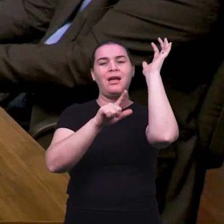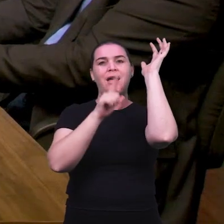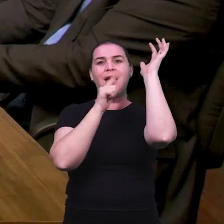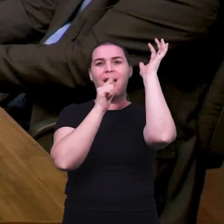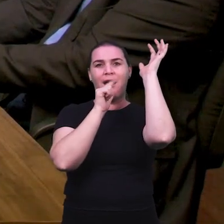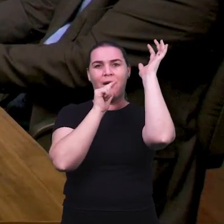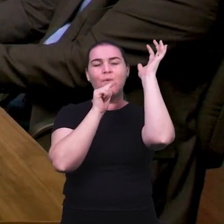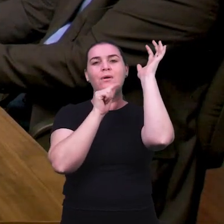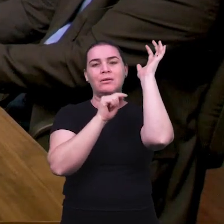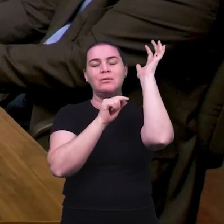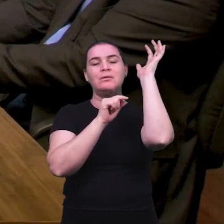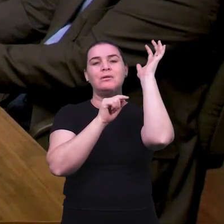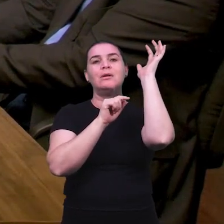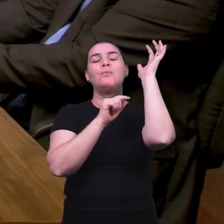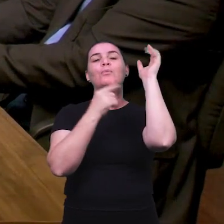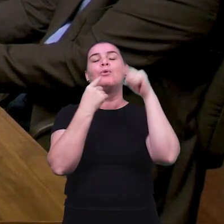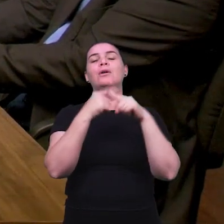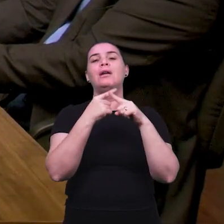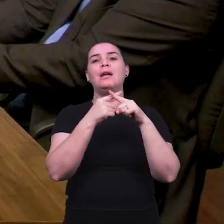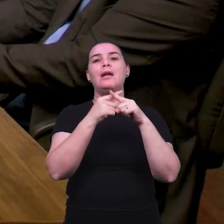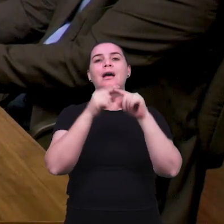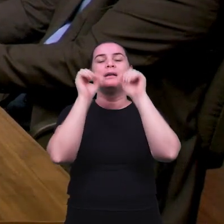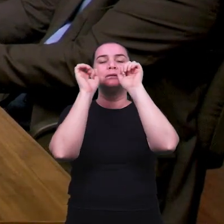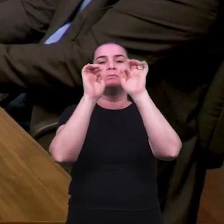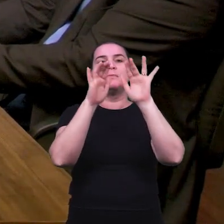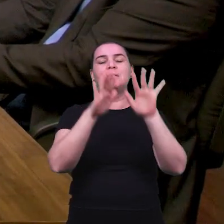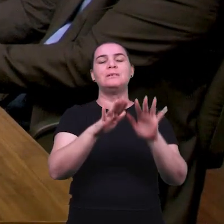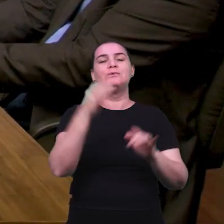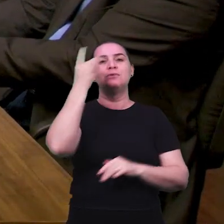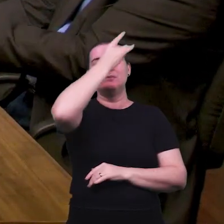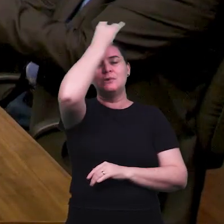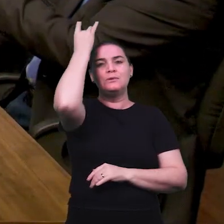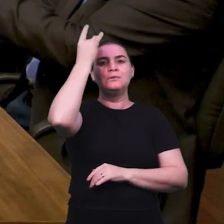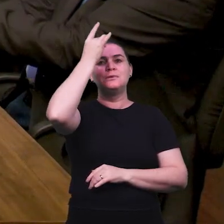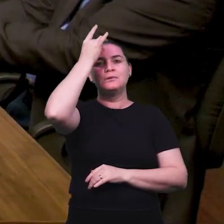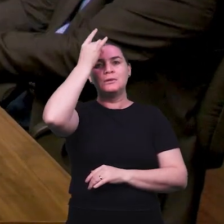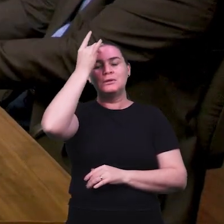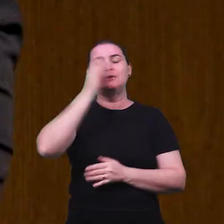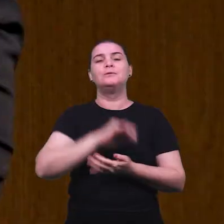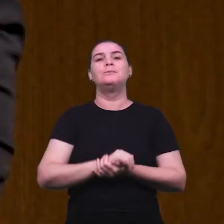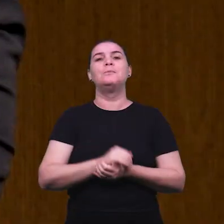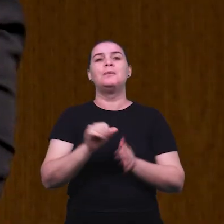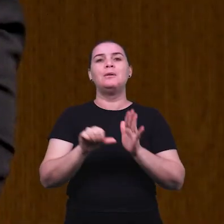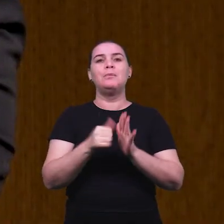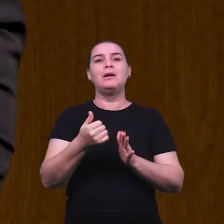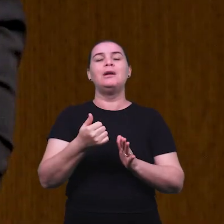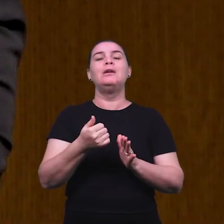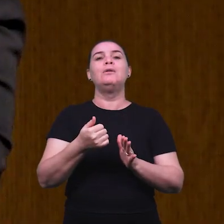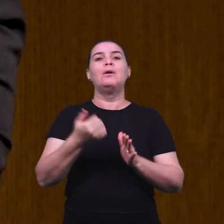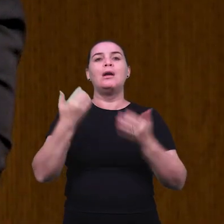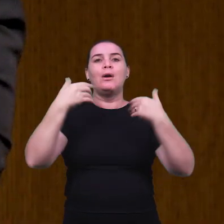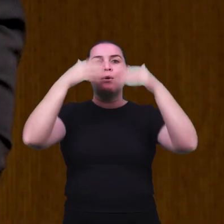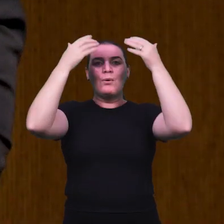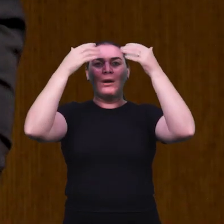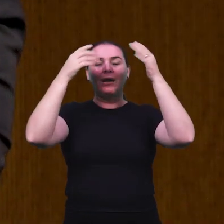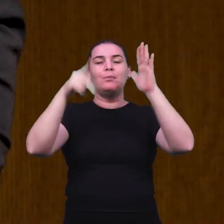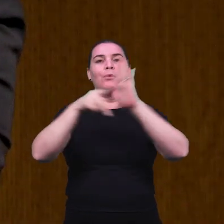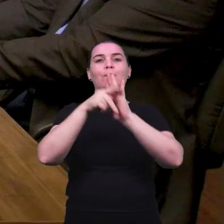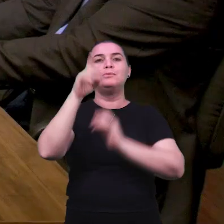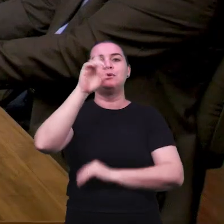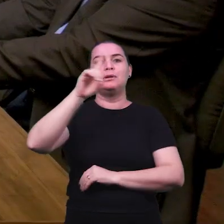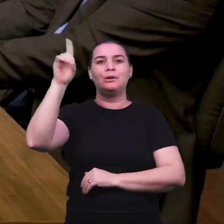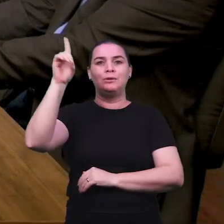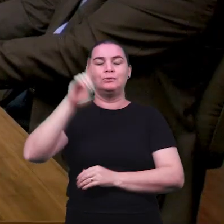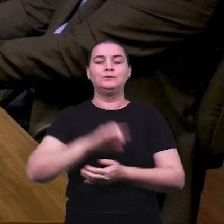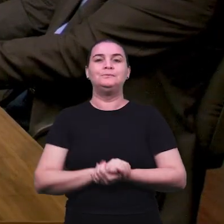bênçãos do Espírito Santo na profundidade, buscando ao Senhor, colocando em primeiro lugar o reino de Deus, né? Muito bom, né? Glória a Jesus por